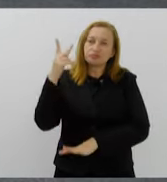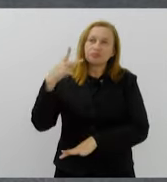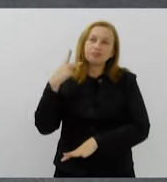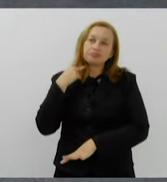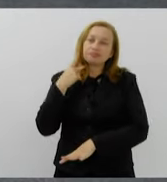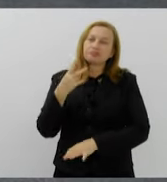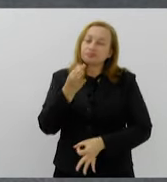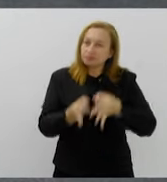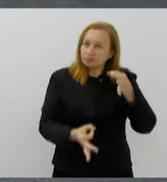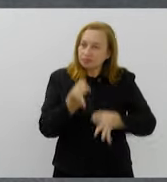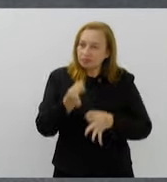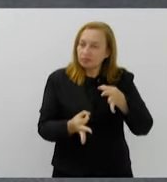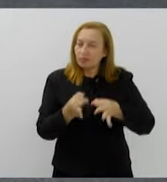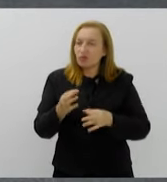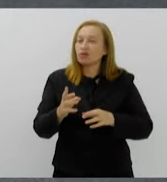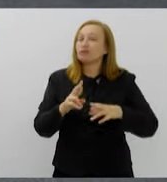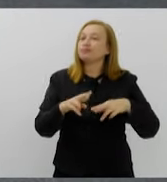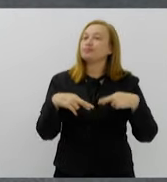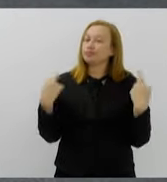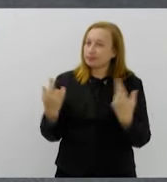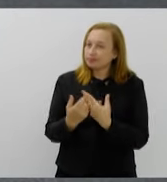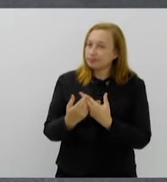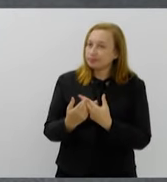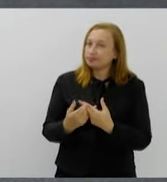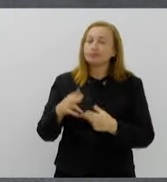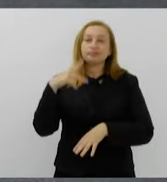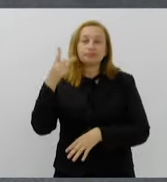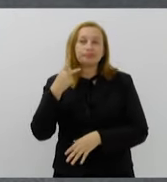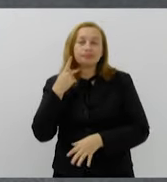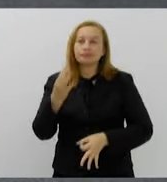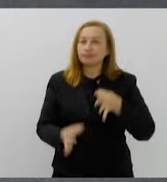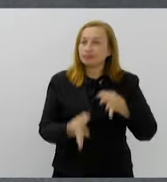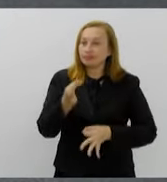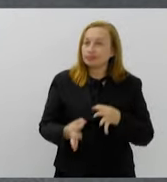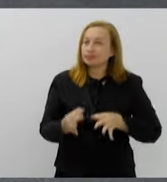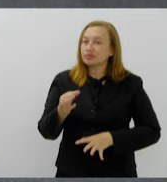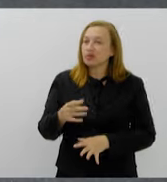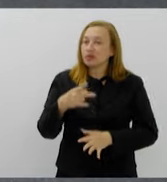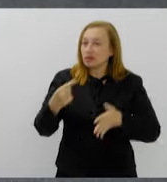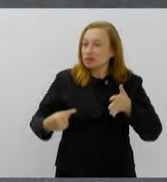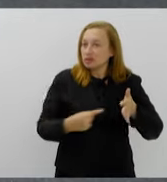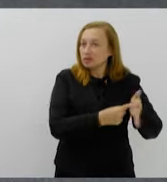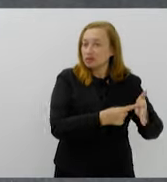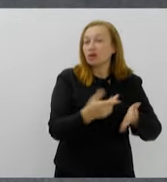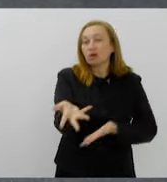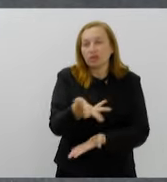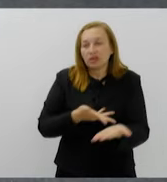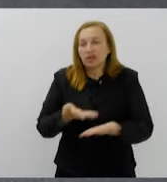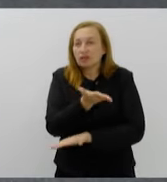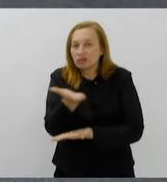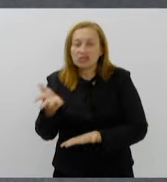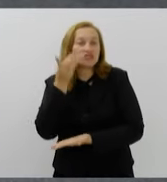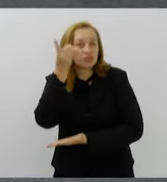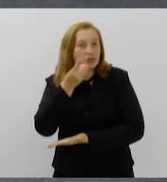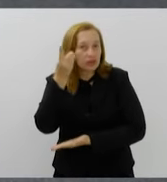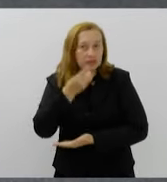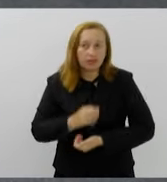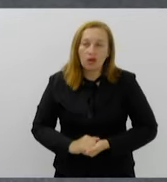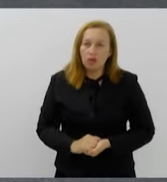Justiça me reuni com o procurador geral de justiça e trago para cá essa denúncia para partilhar com todos os